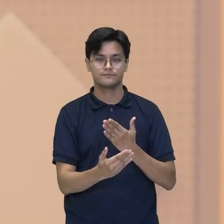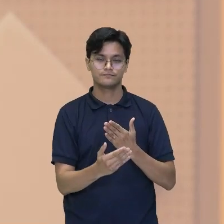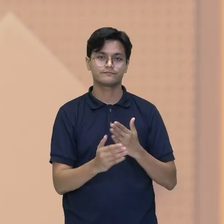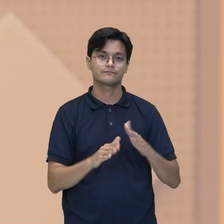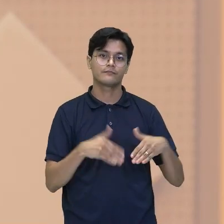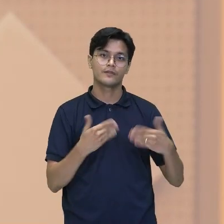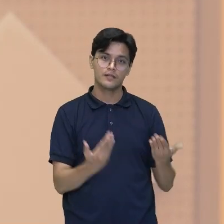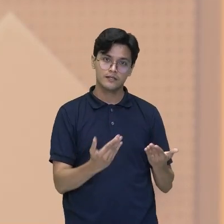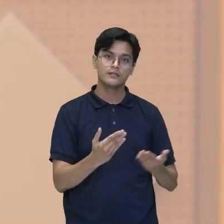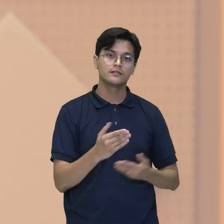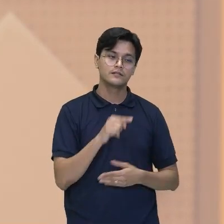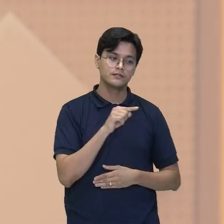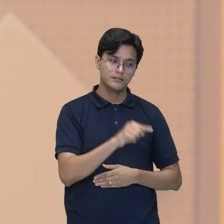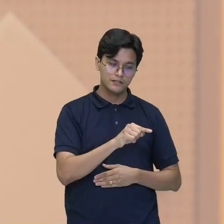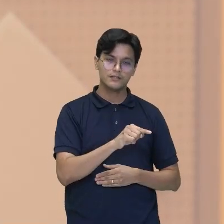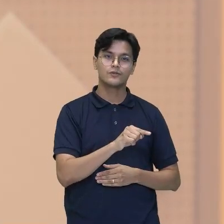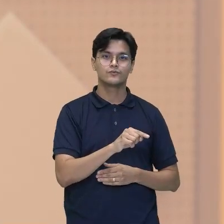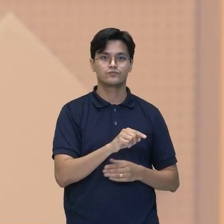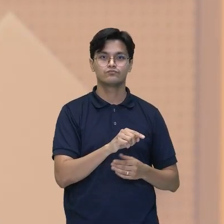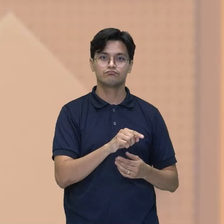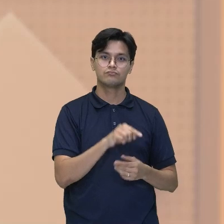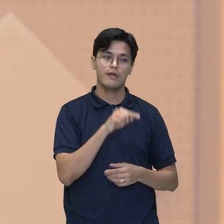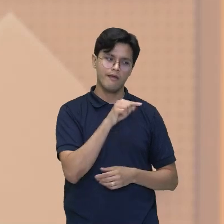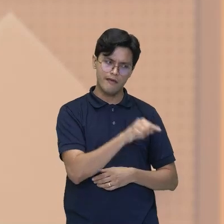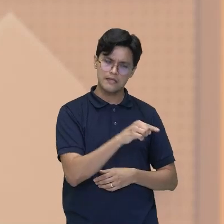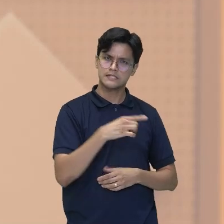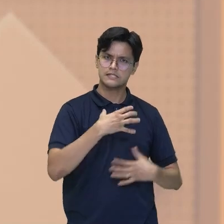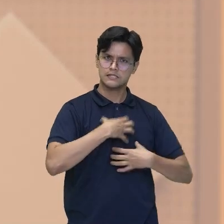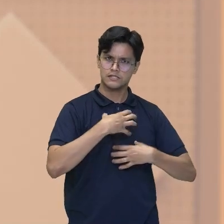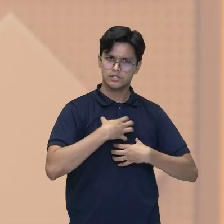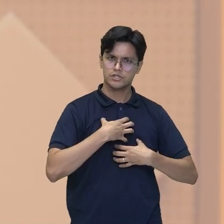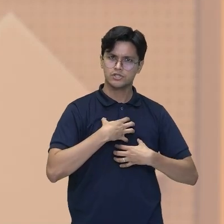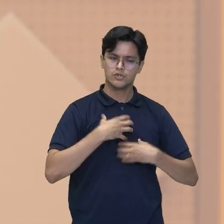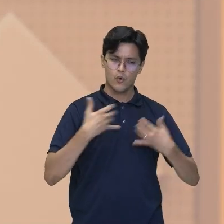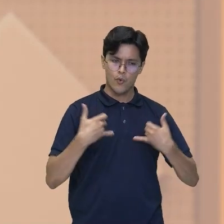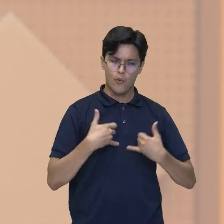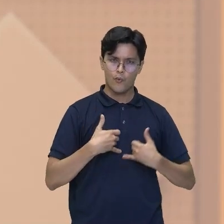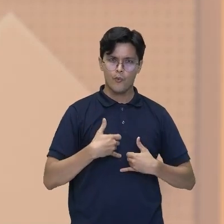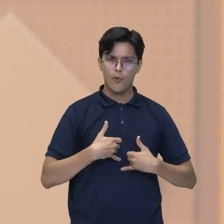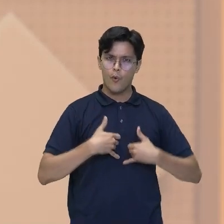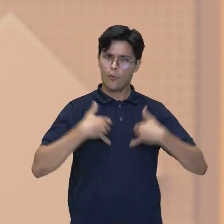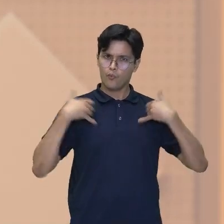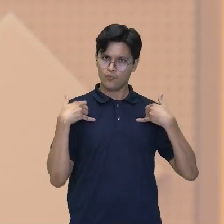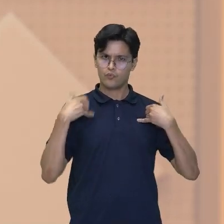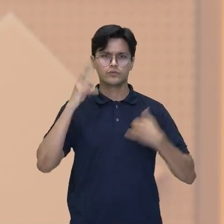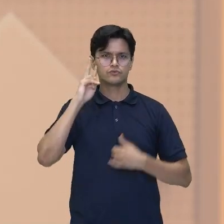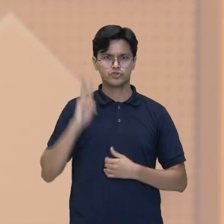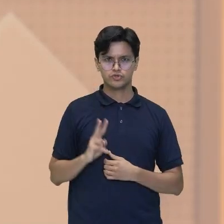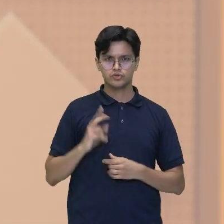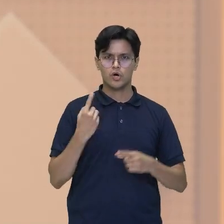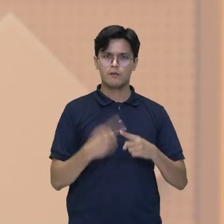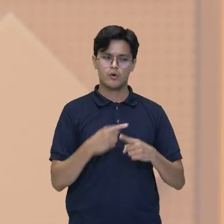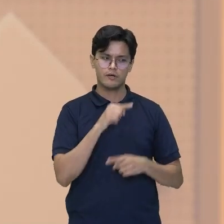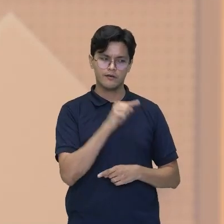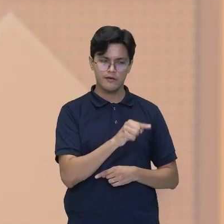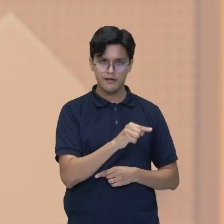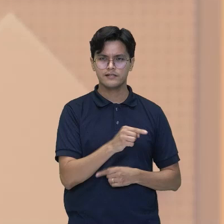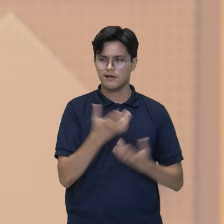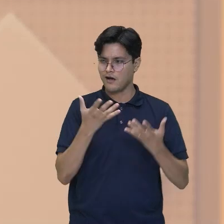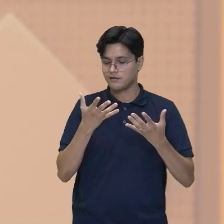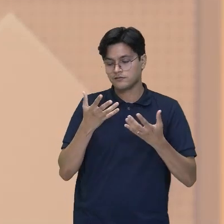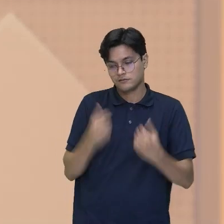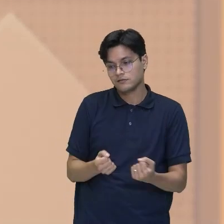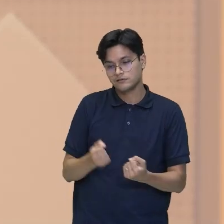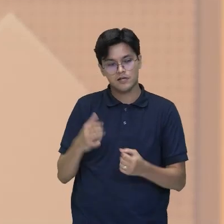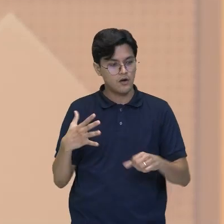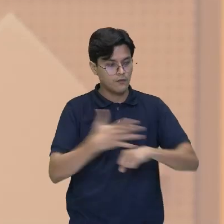fazem com que esses povos eles sintam orgulho da sua história, até porque eles não foram dominados facilmente.